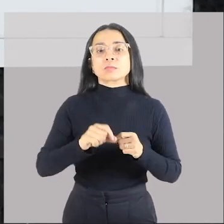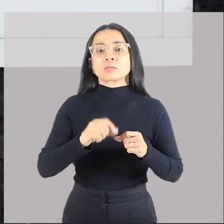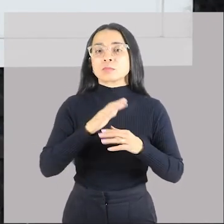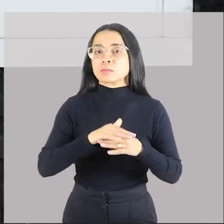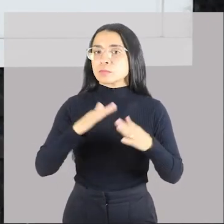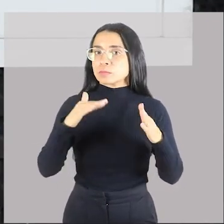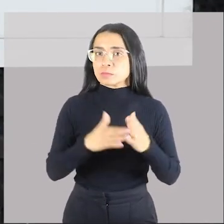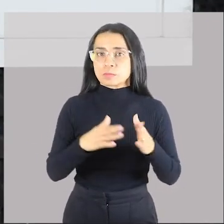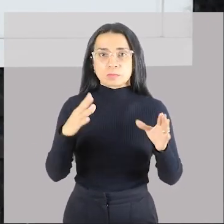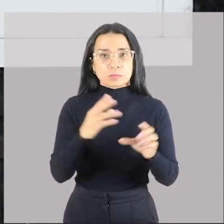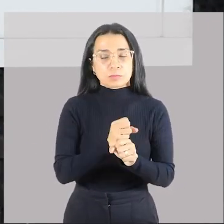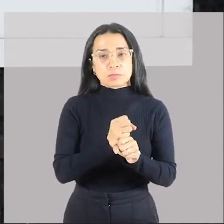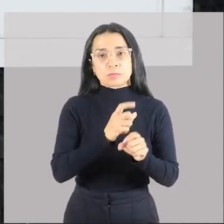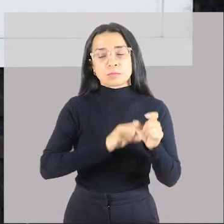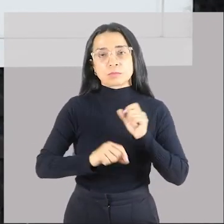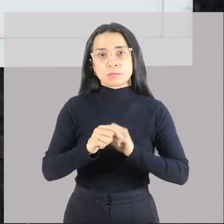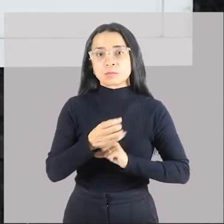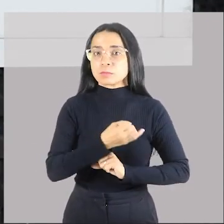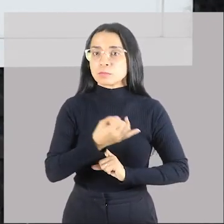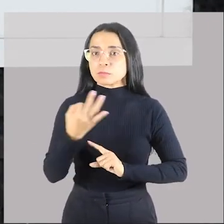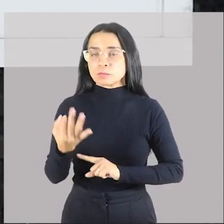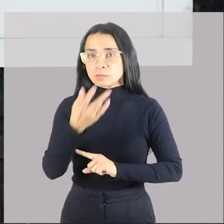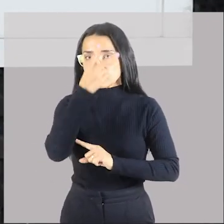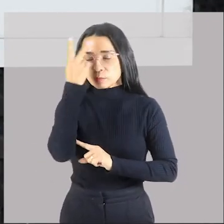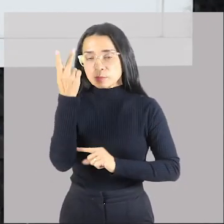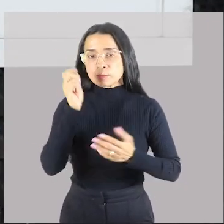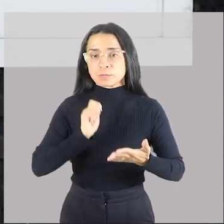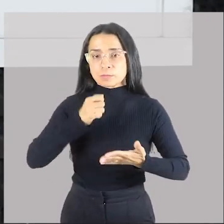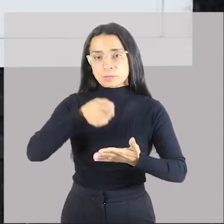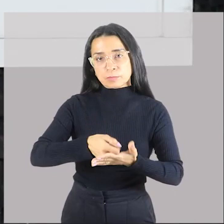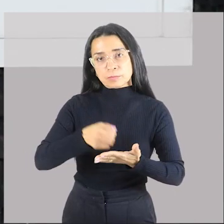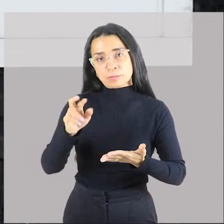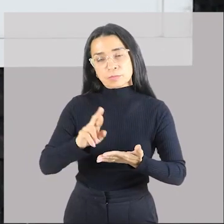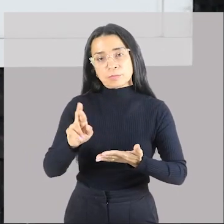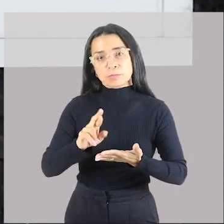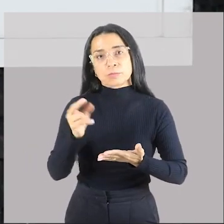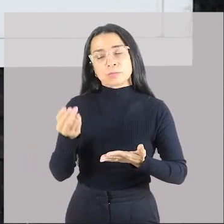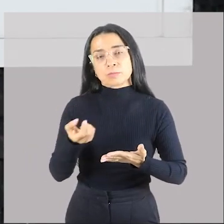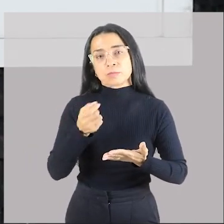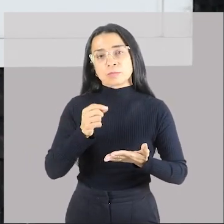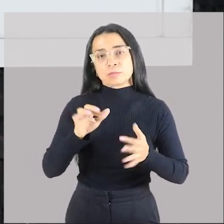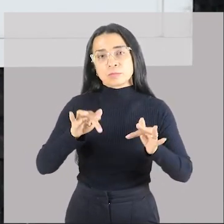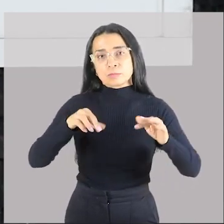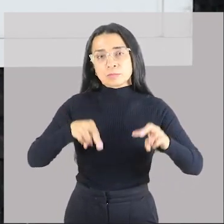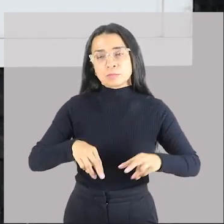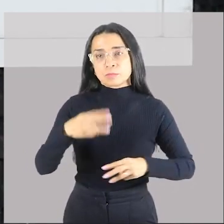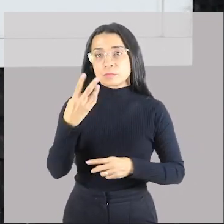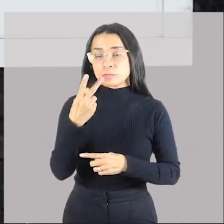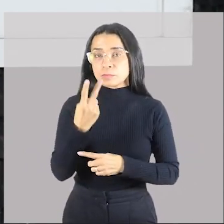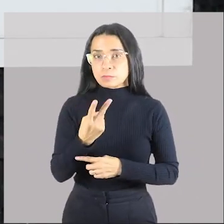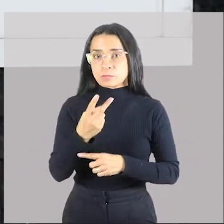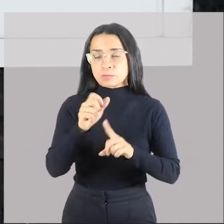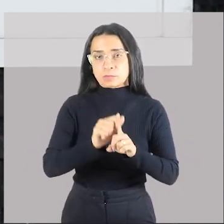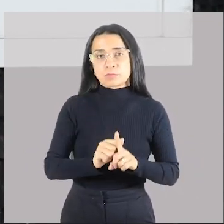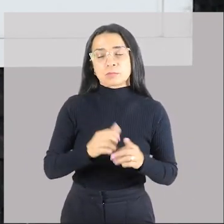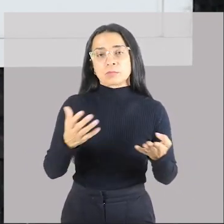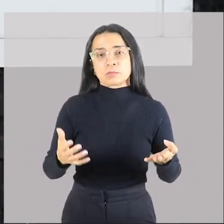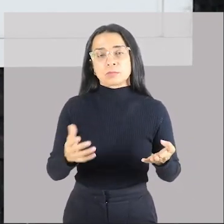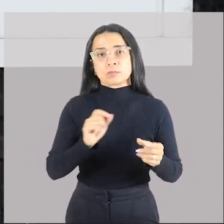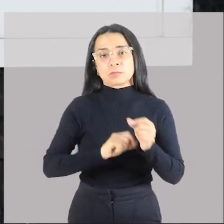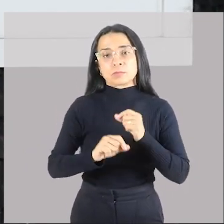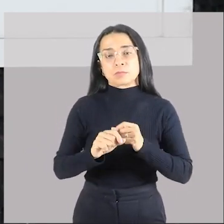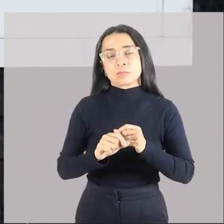montante, né? Quanto é que a pessoa vai pagar no final desses 2 meses? Bom, aí é